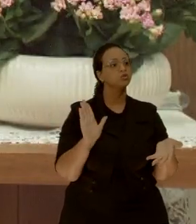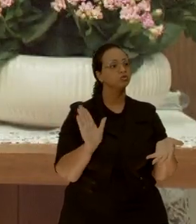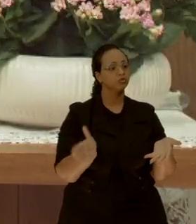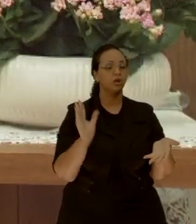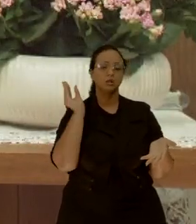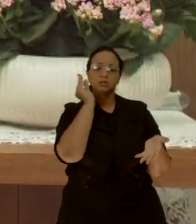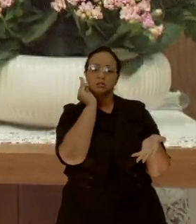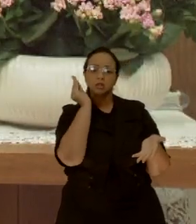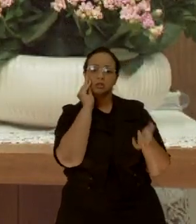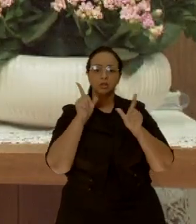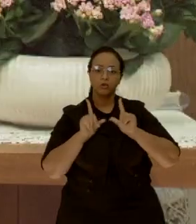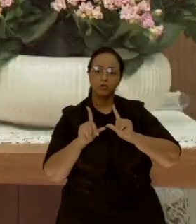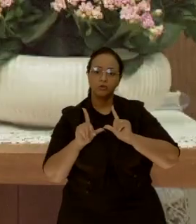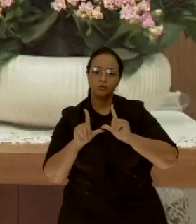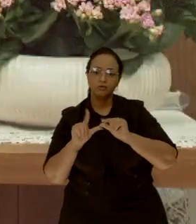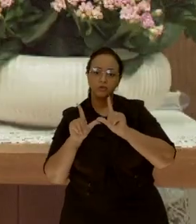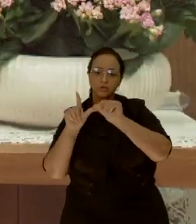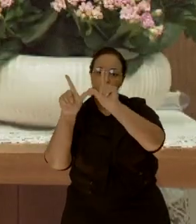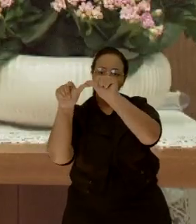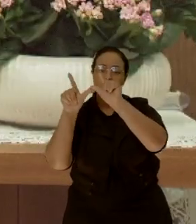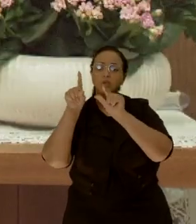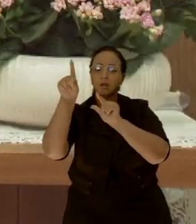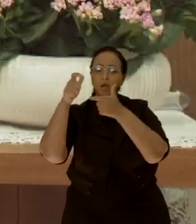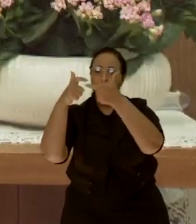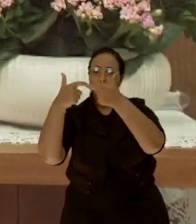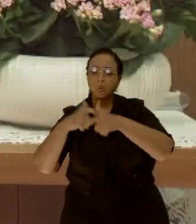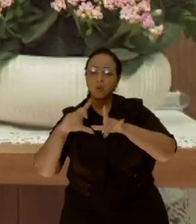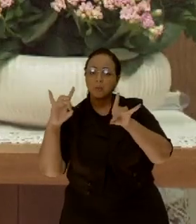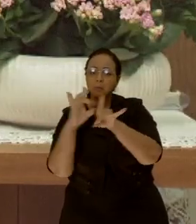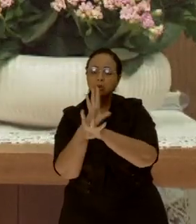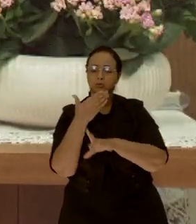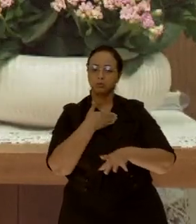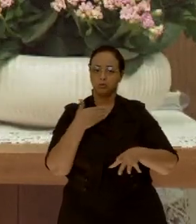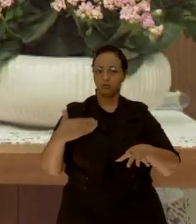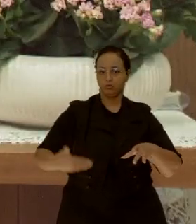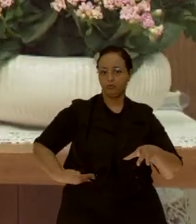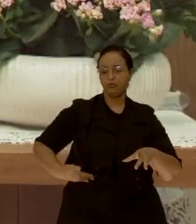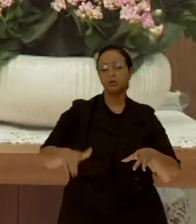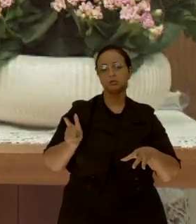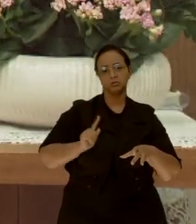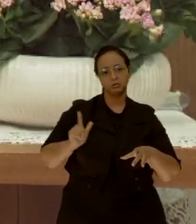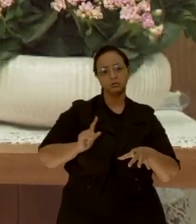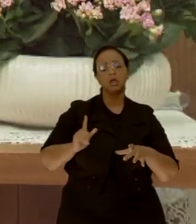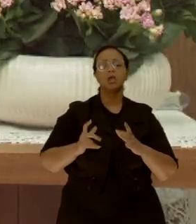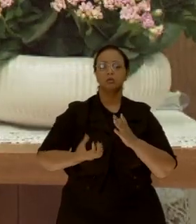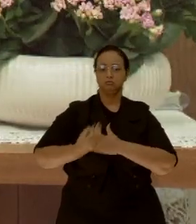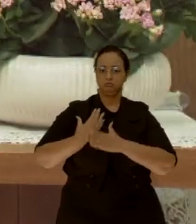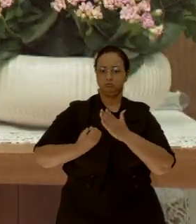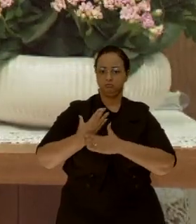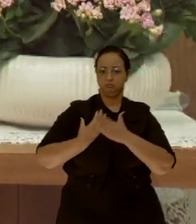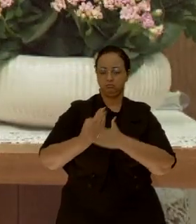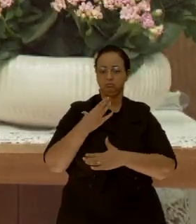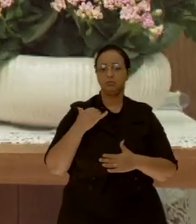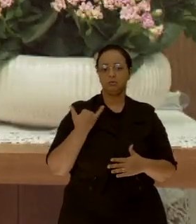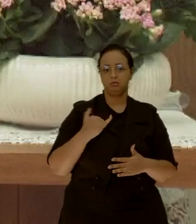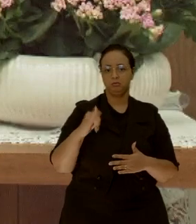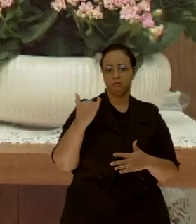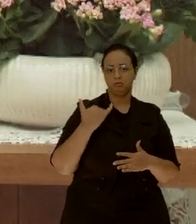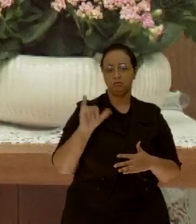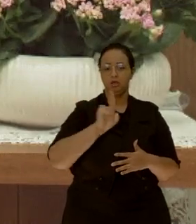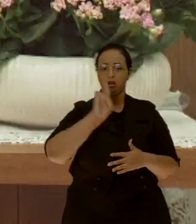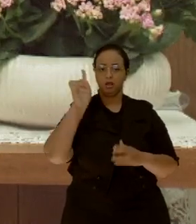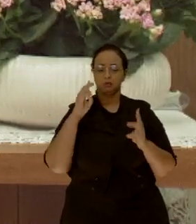já determinado, já garantido pelo governo para produzir energia elétrica na beira do